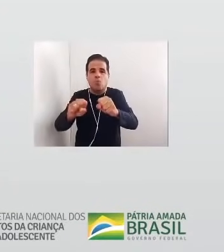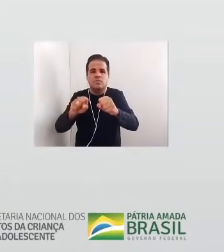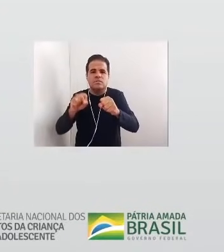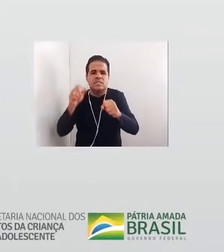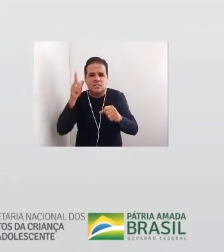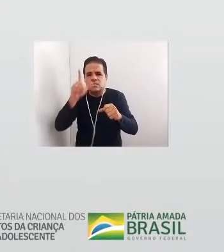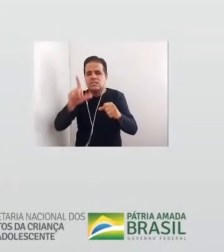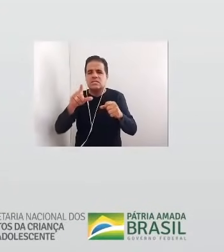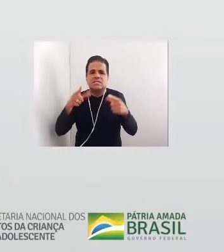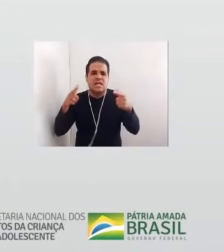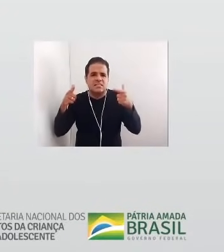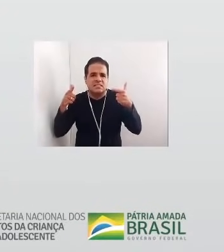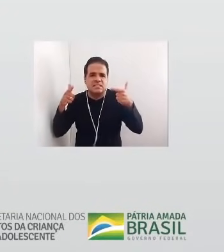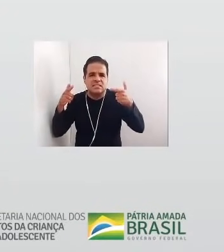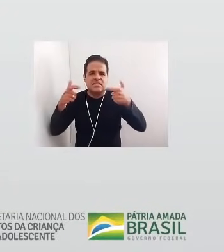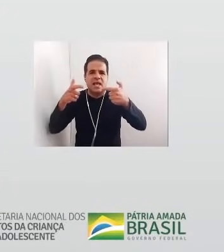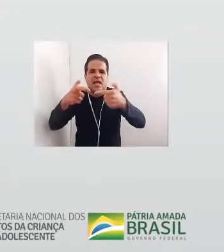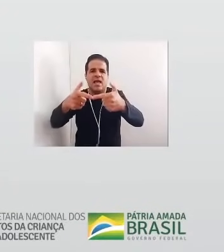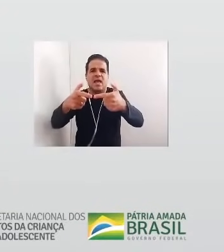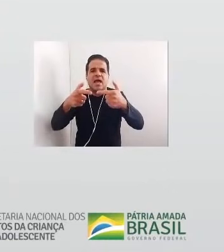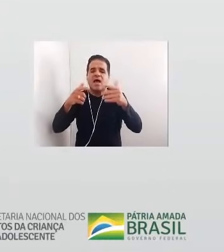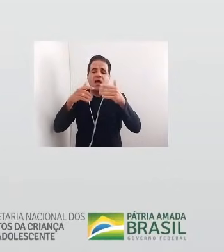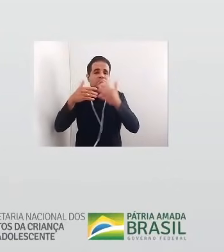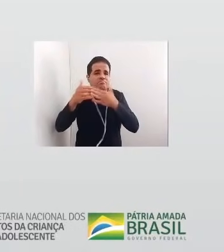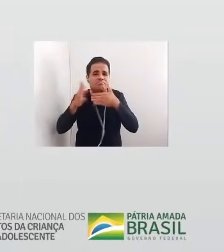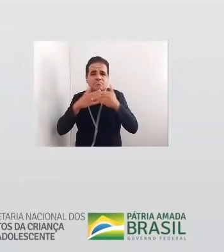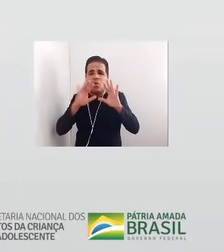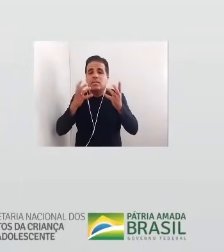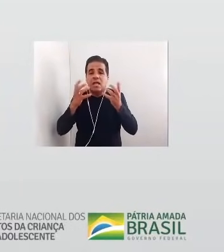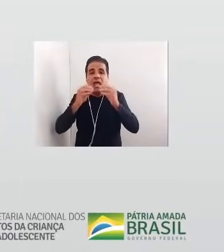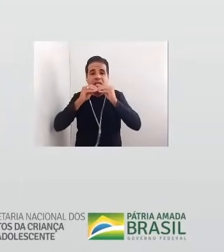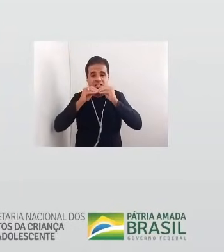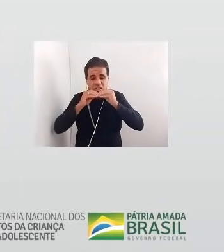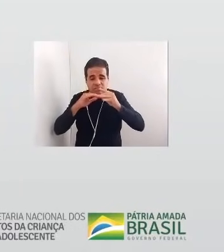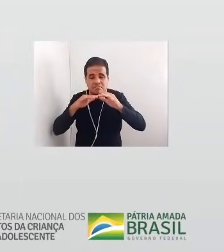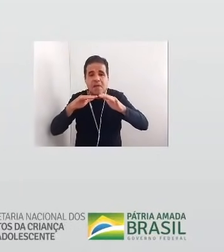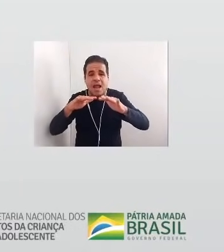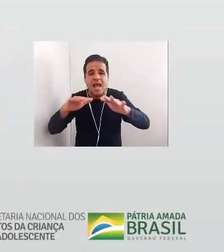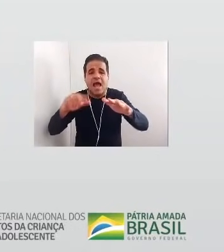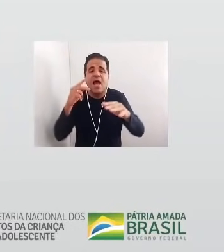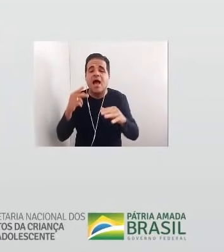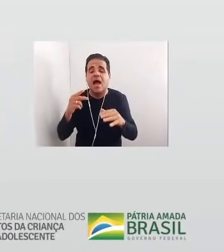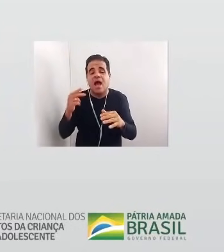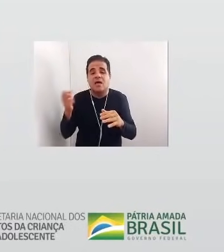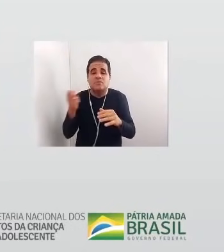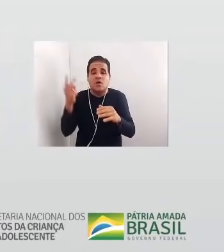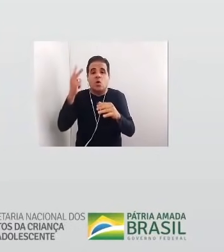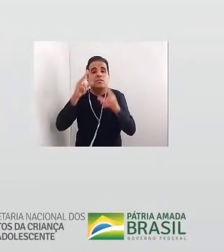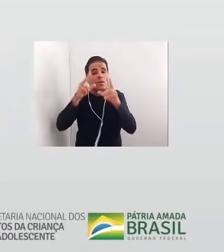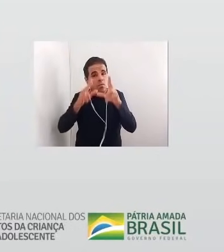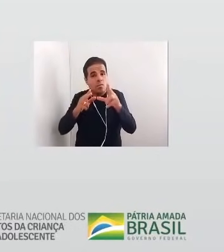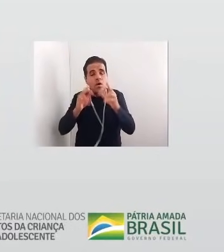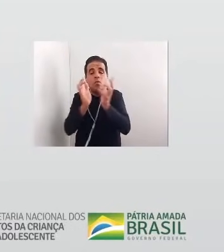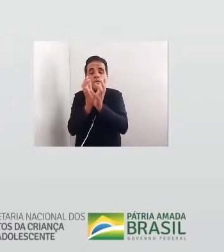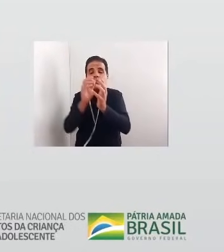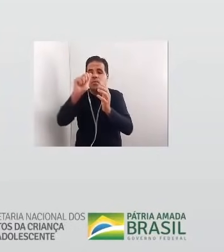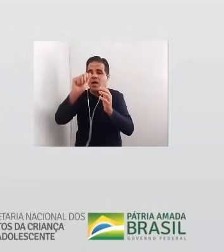for, vai tentar difundir os seus valores. Foi assim, por exemplo, que os astecas fizeram